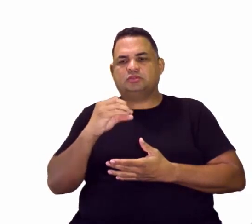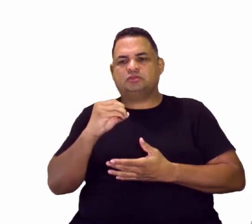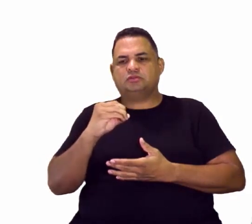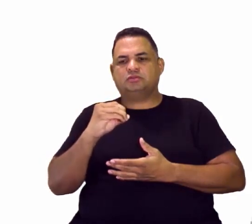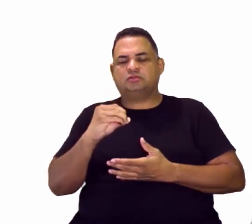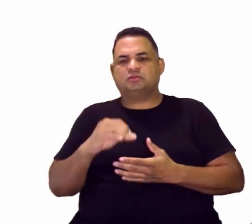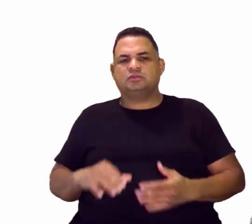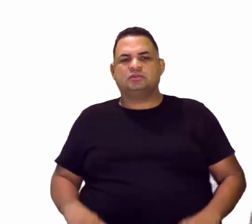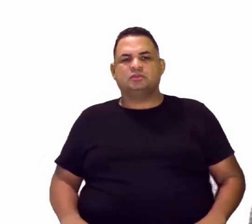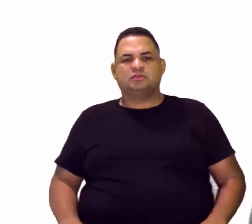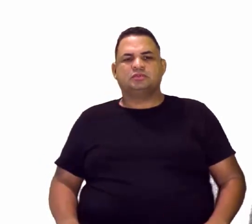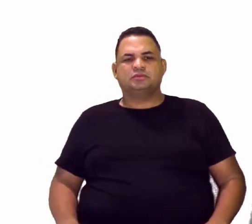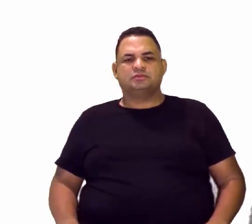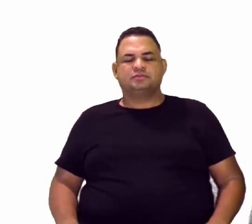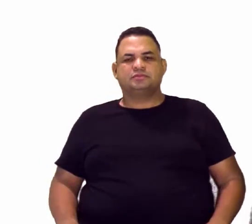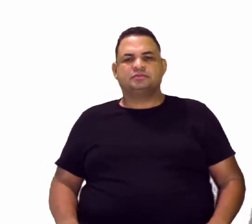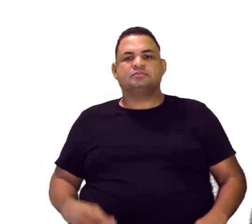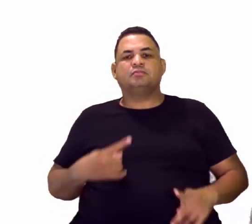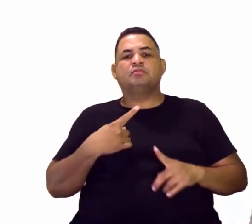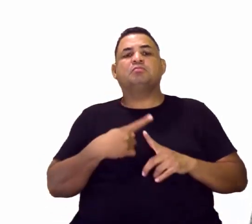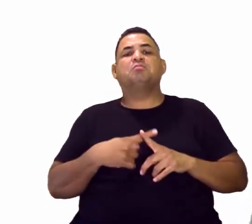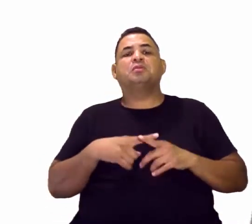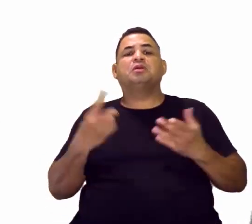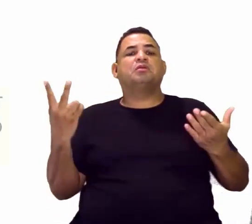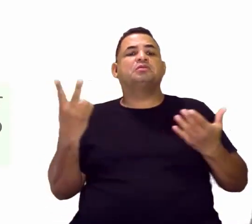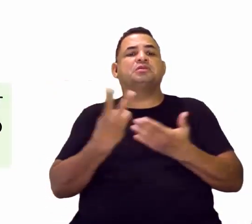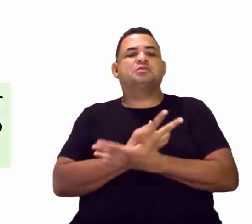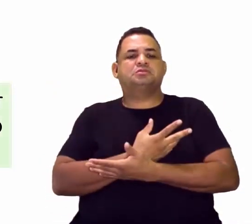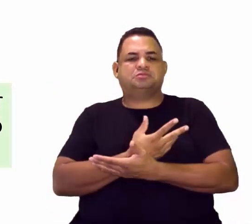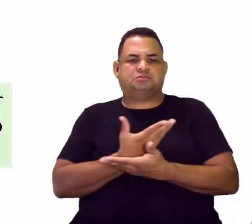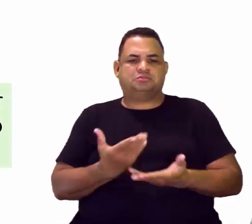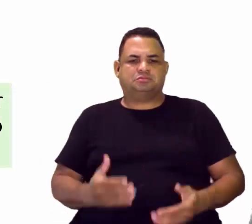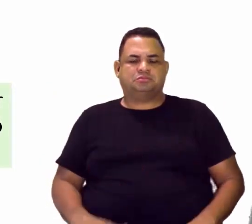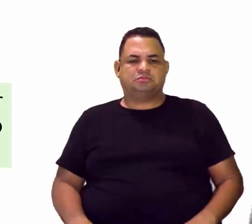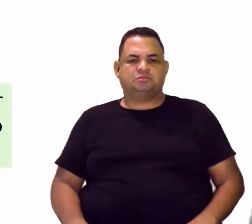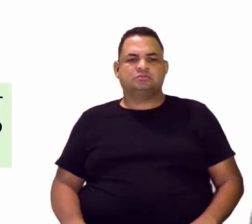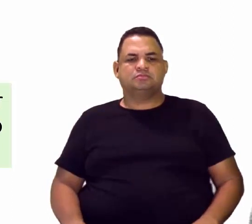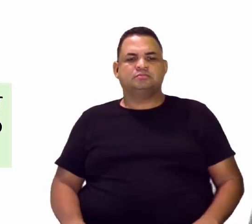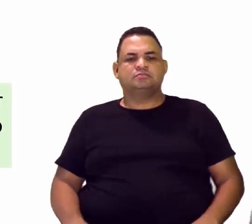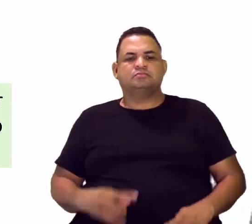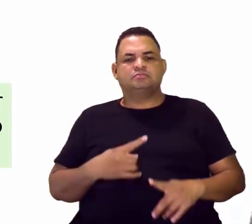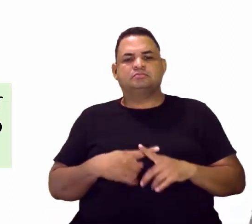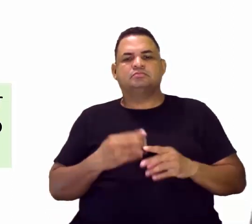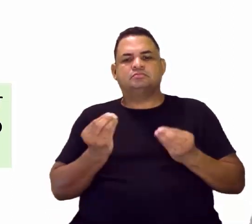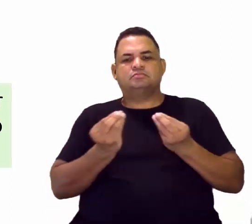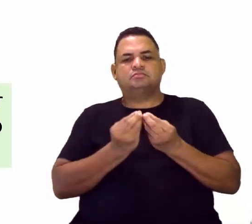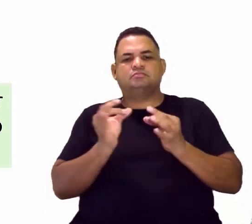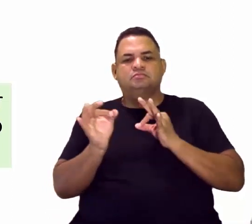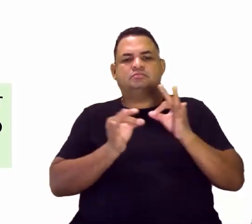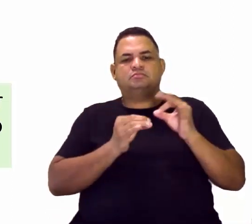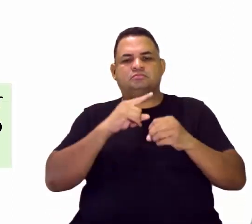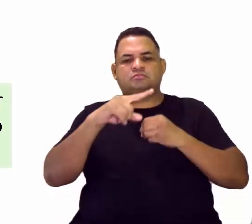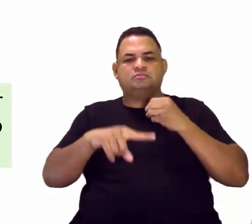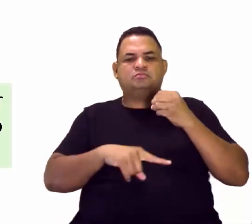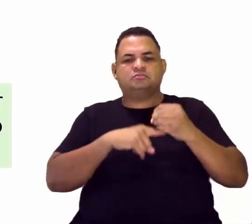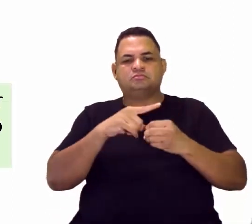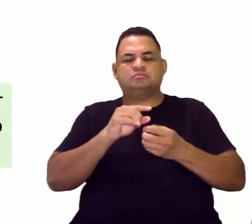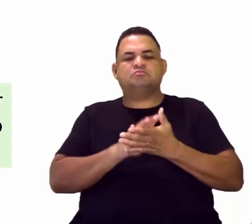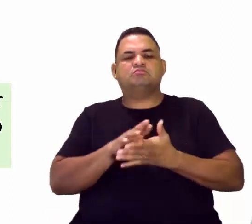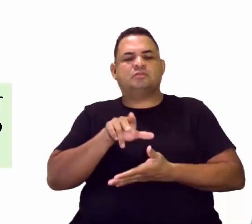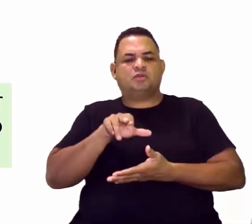aí. Então, por que isso ocorre? Porque são moléculas formadas por átomos de